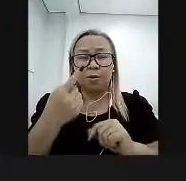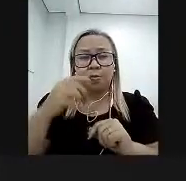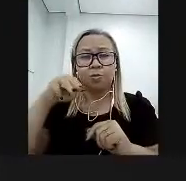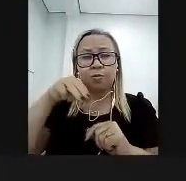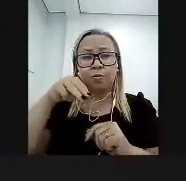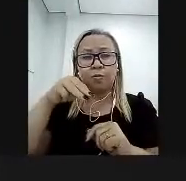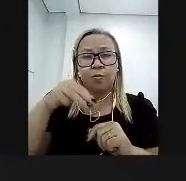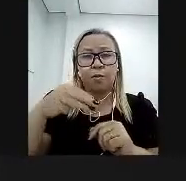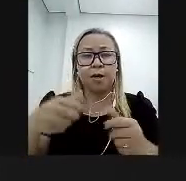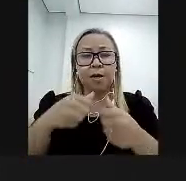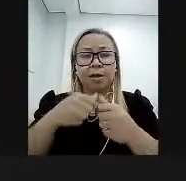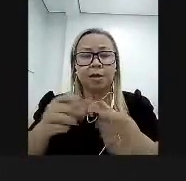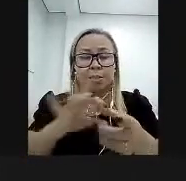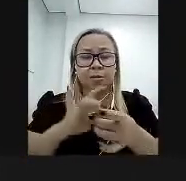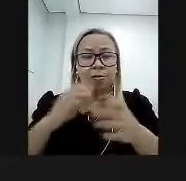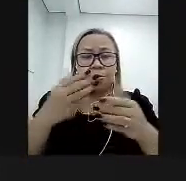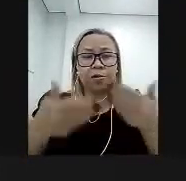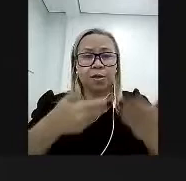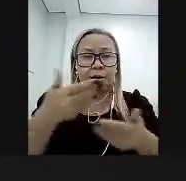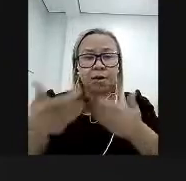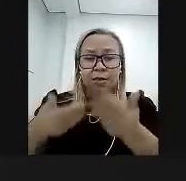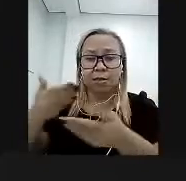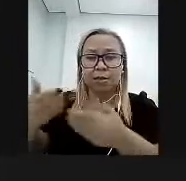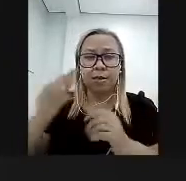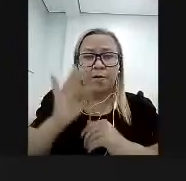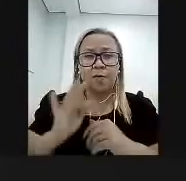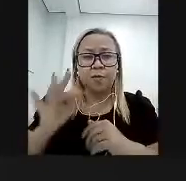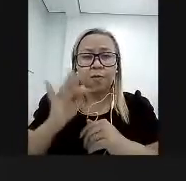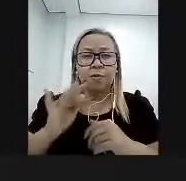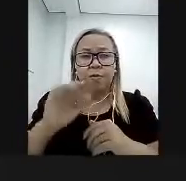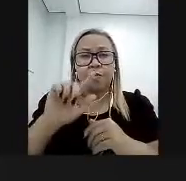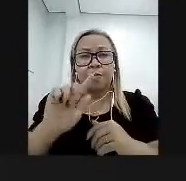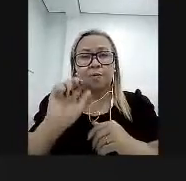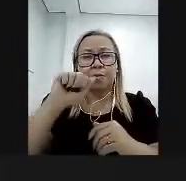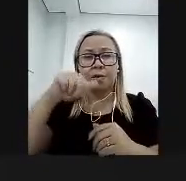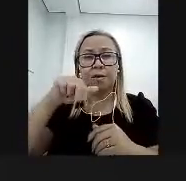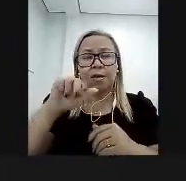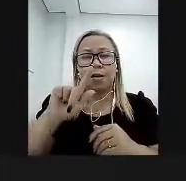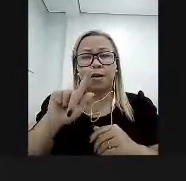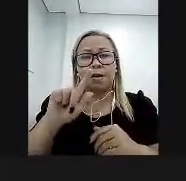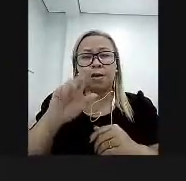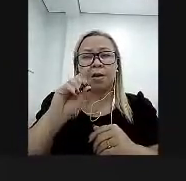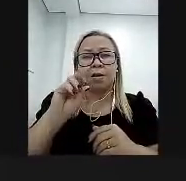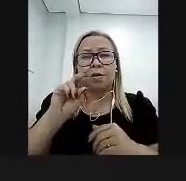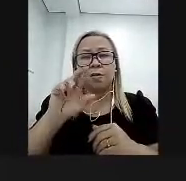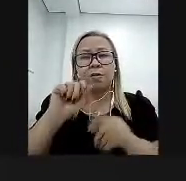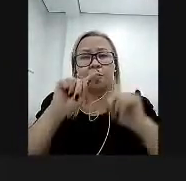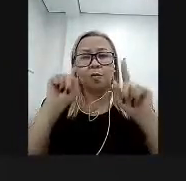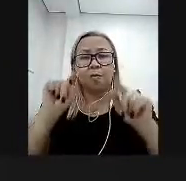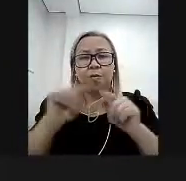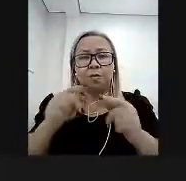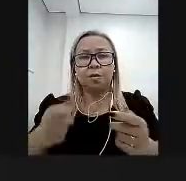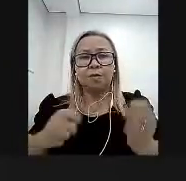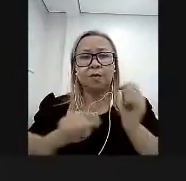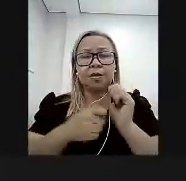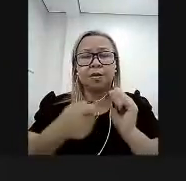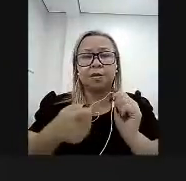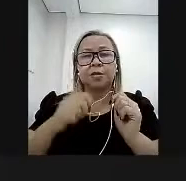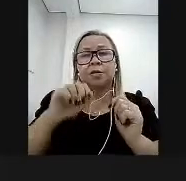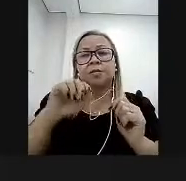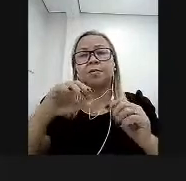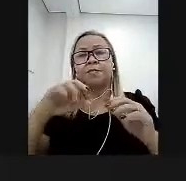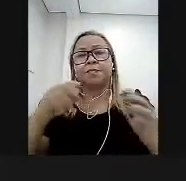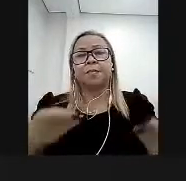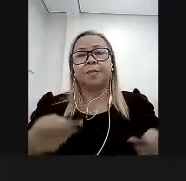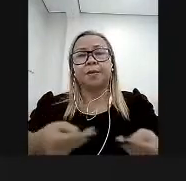estão conectadas entre si. Então elas funcionam quase como gangorras quadradas, né? Enquanto você levanta uma chapa, ela levanta a sua vizinha, que